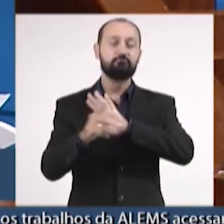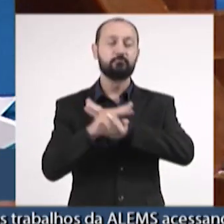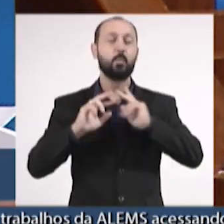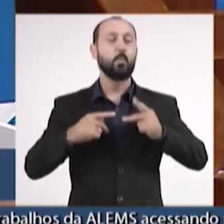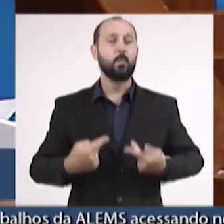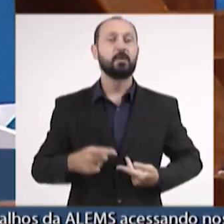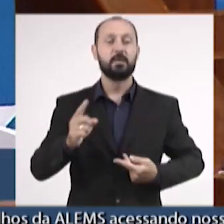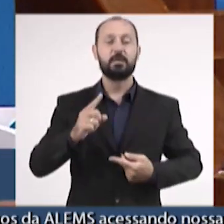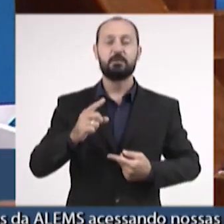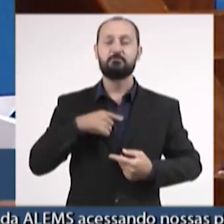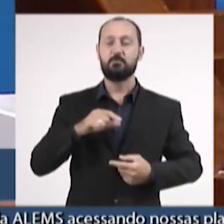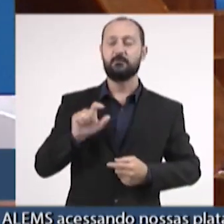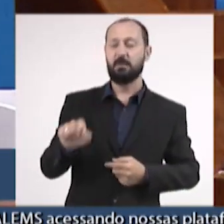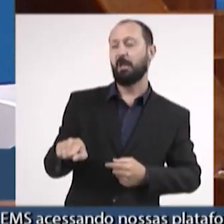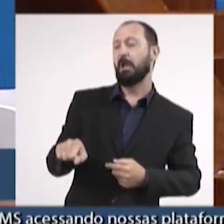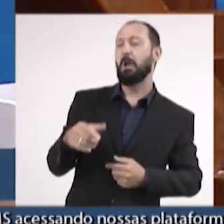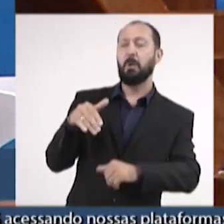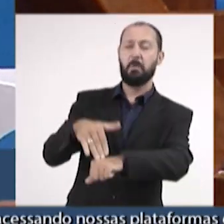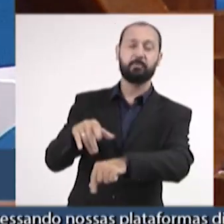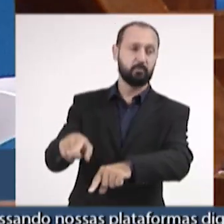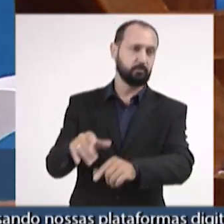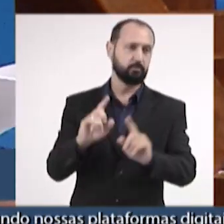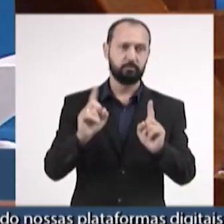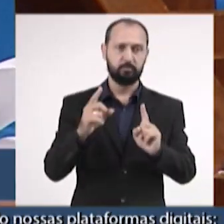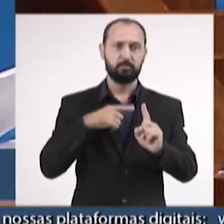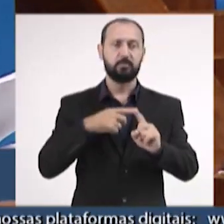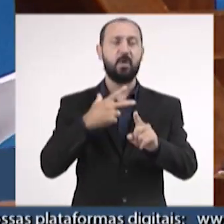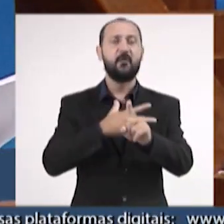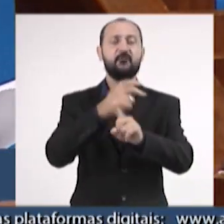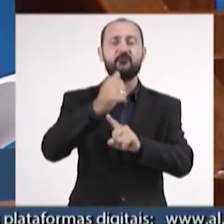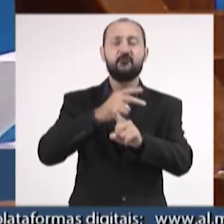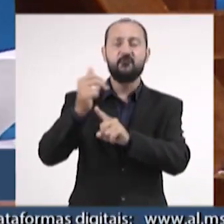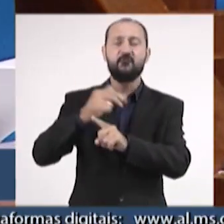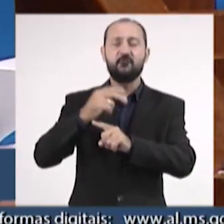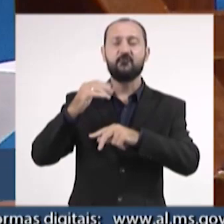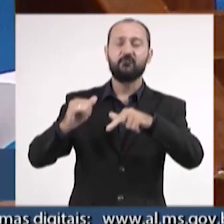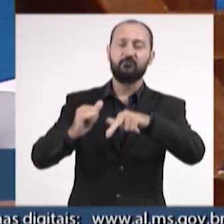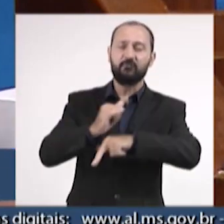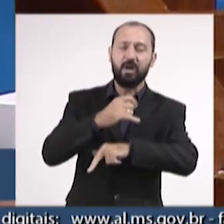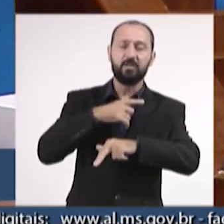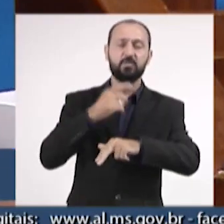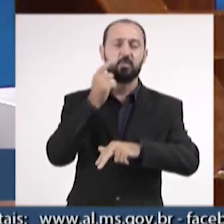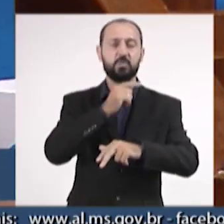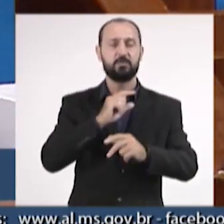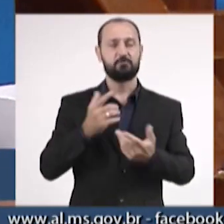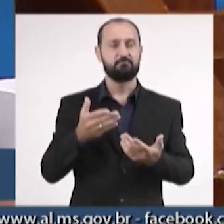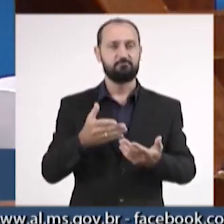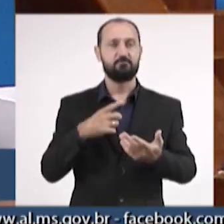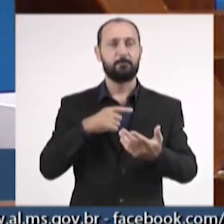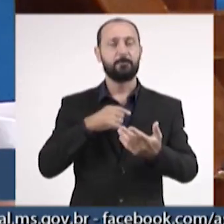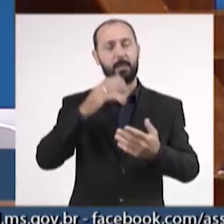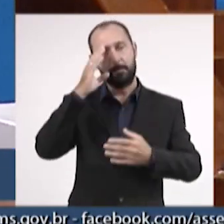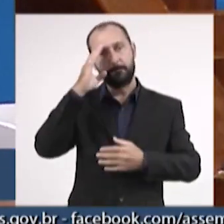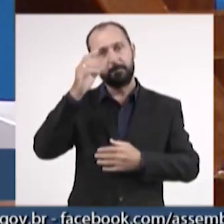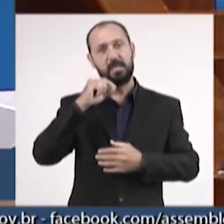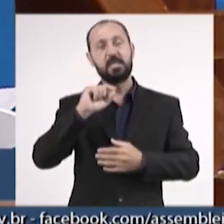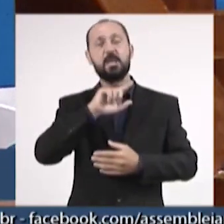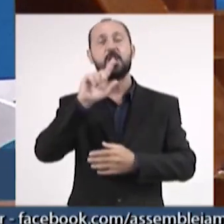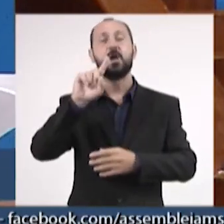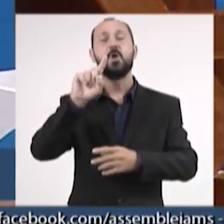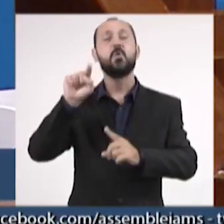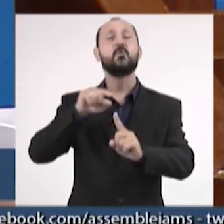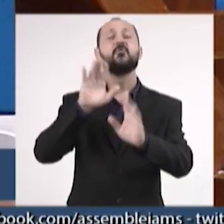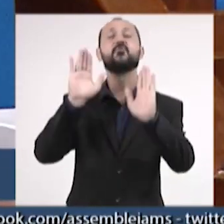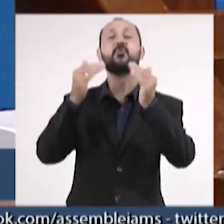não revitimizadora às vítimas sobreviventes de violência, segundo princípios que têm como